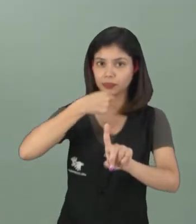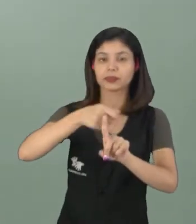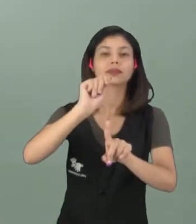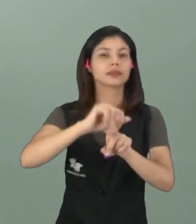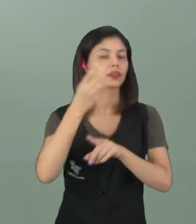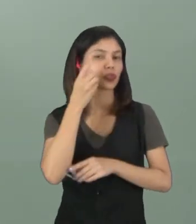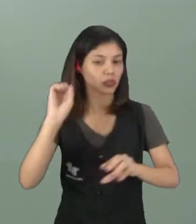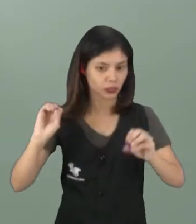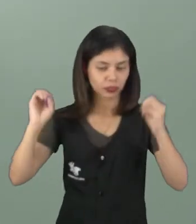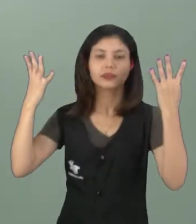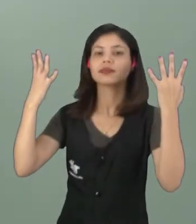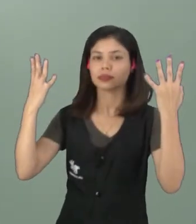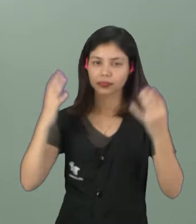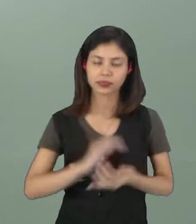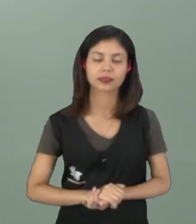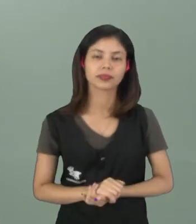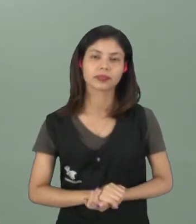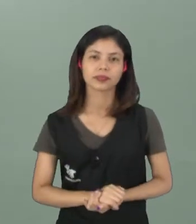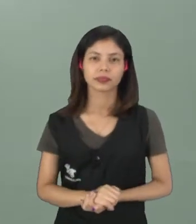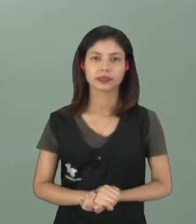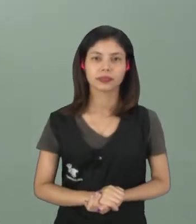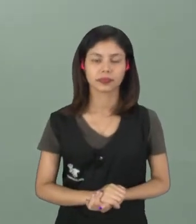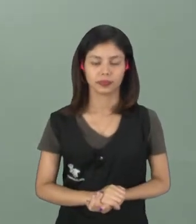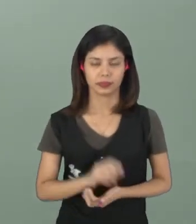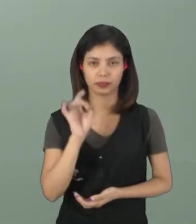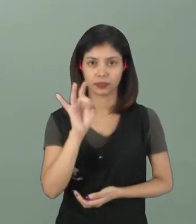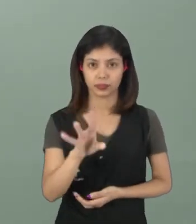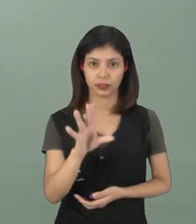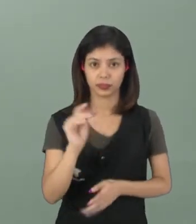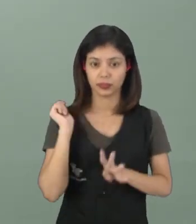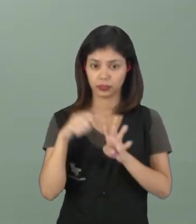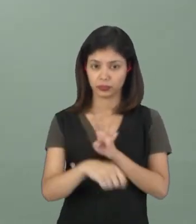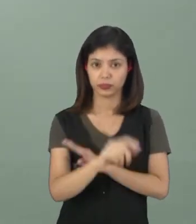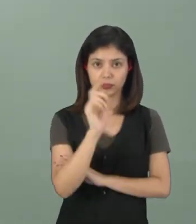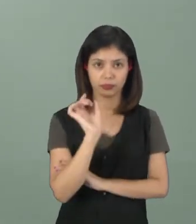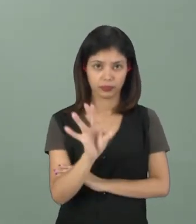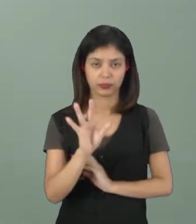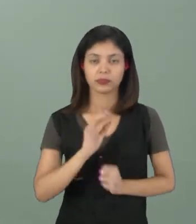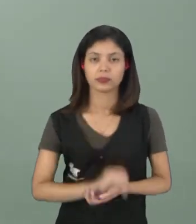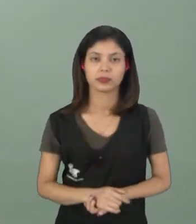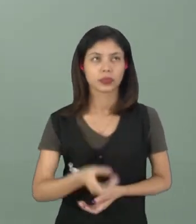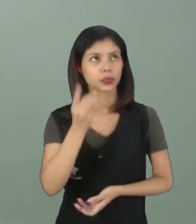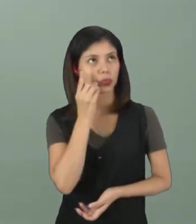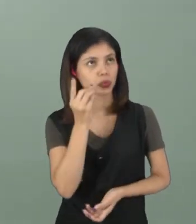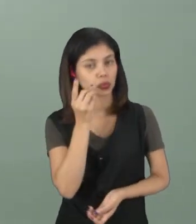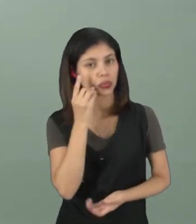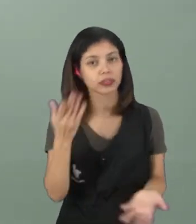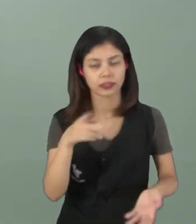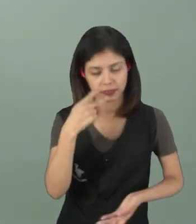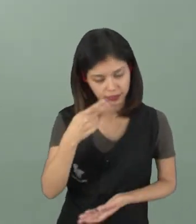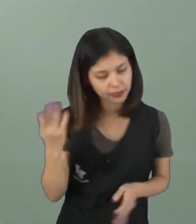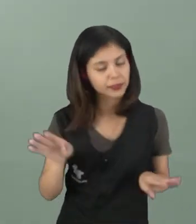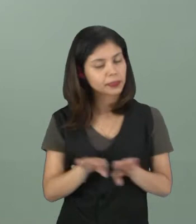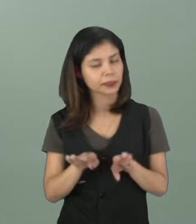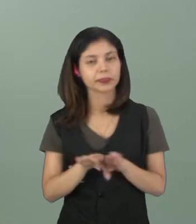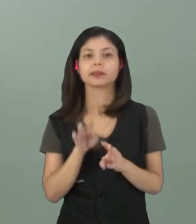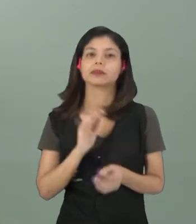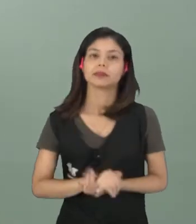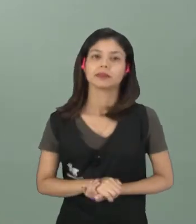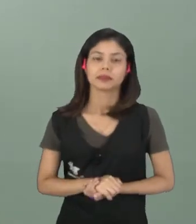calendário com as datas comemorativas estamos colocando só no mês mas eu estou aqui falando para vocês um dia